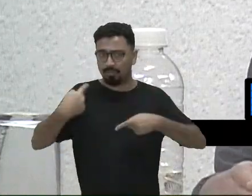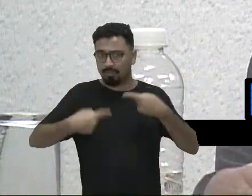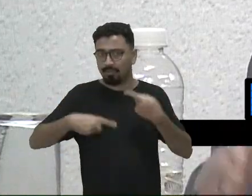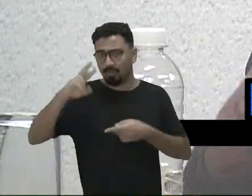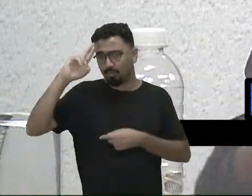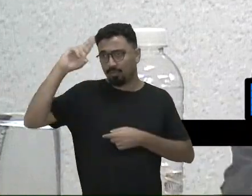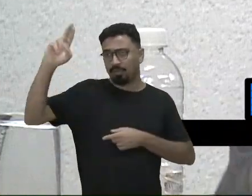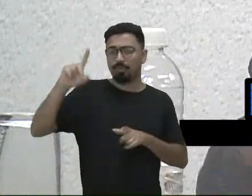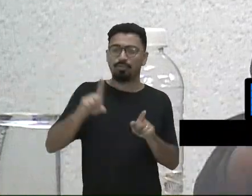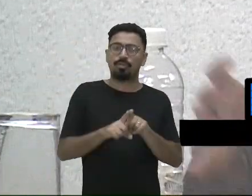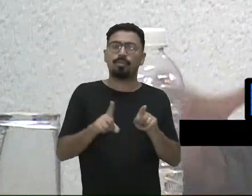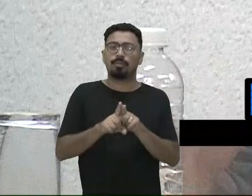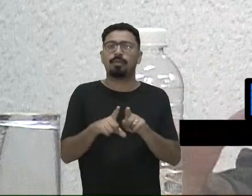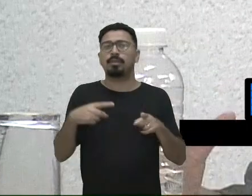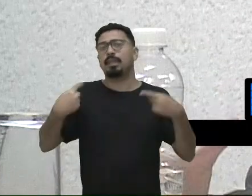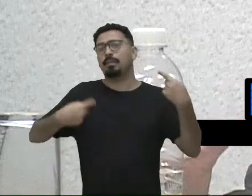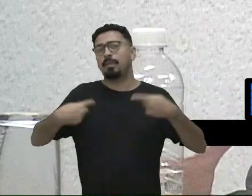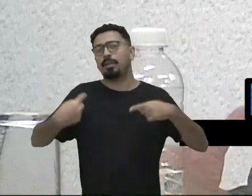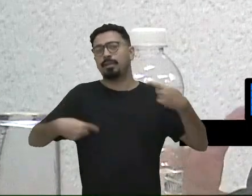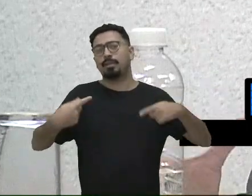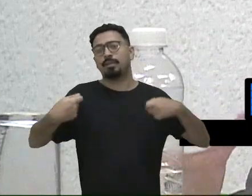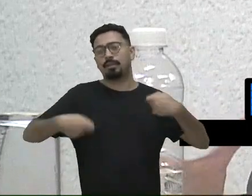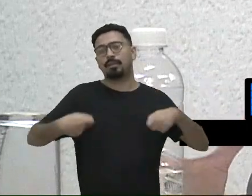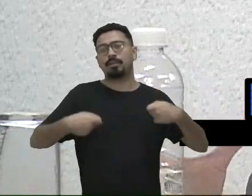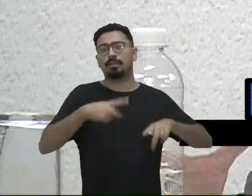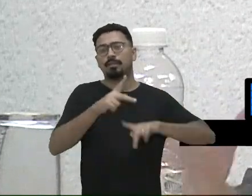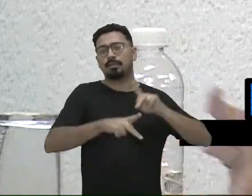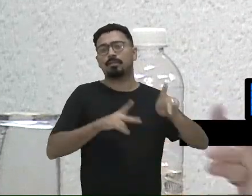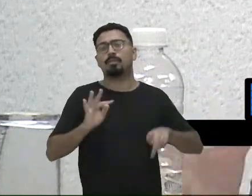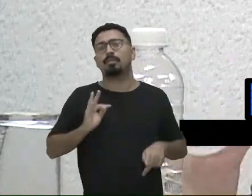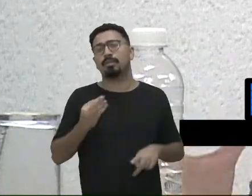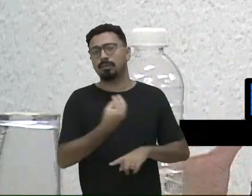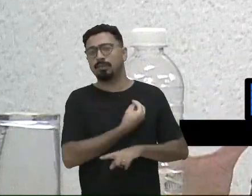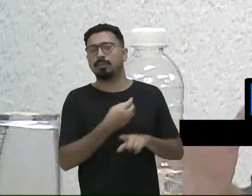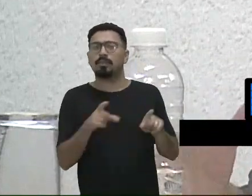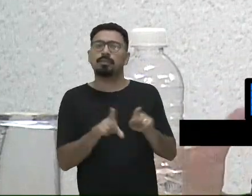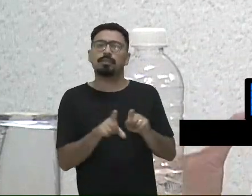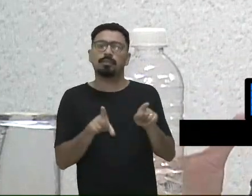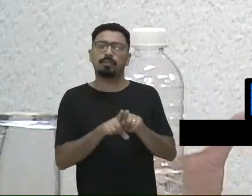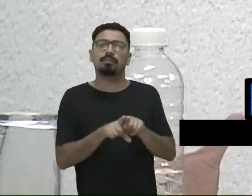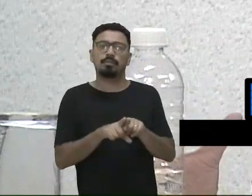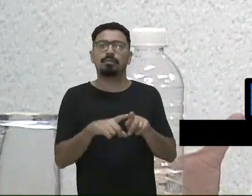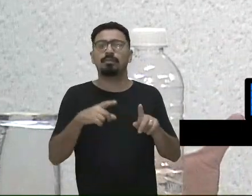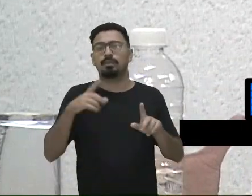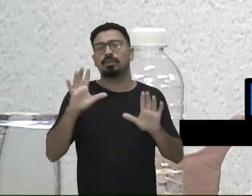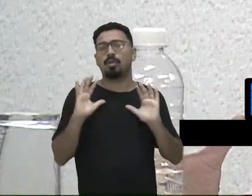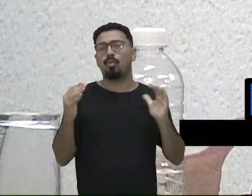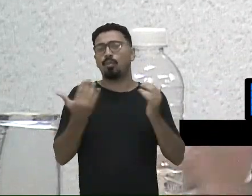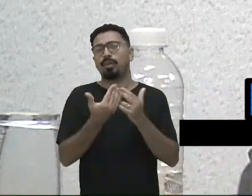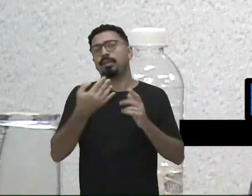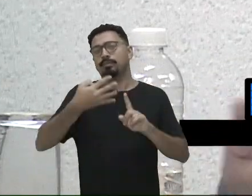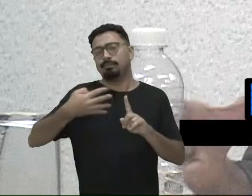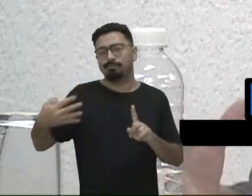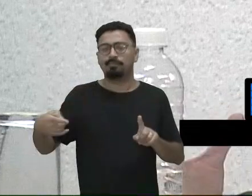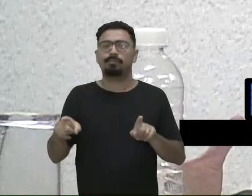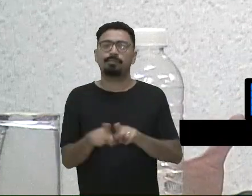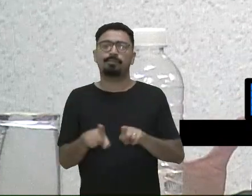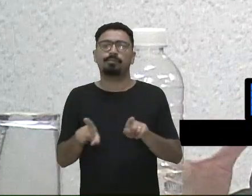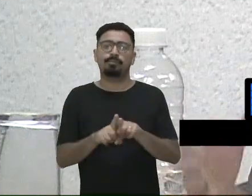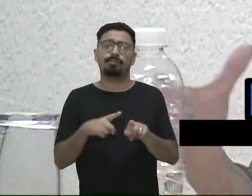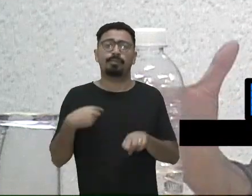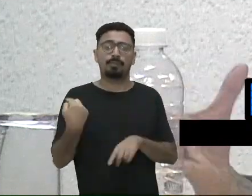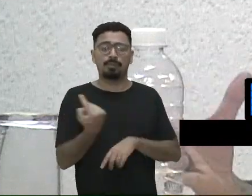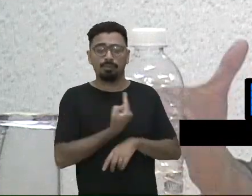nosso município, discutindo as demandas da população trans e da comunidade LGBTQIAP+. É nesse